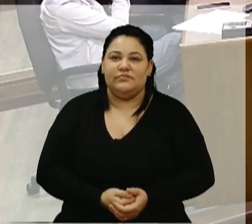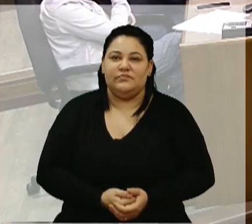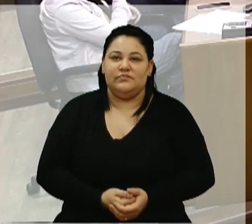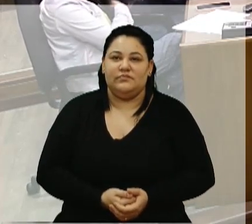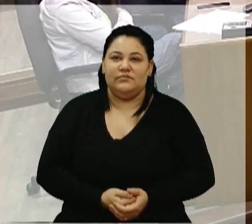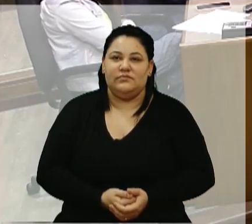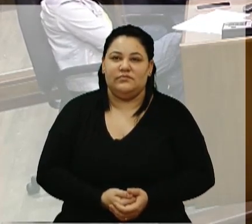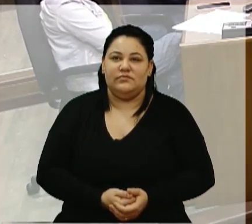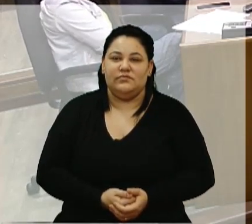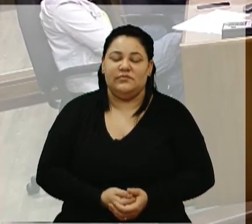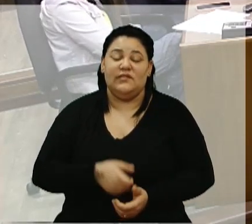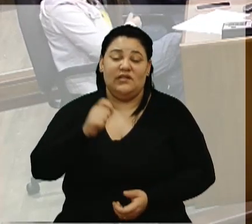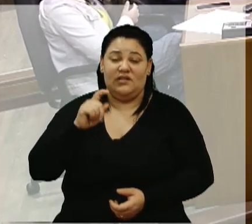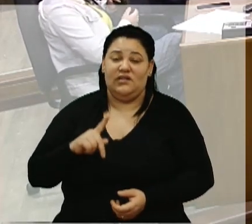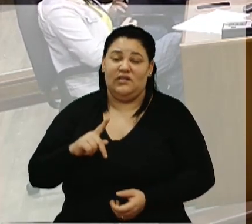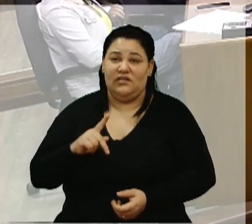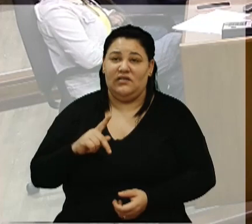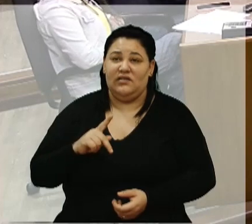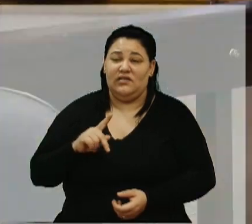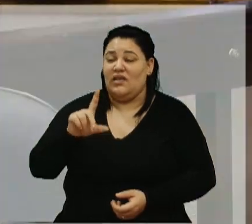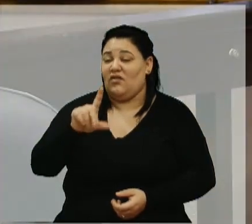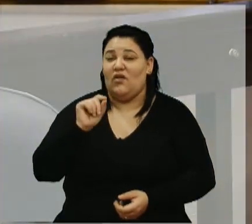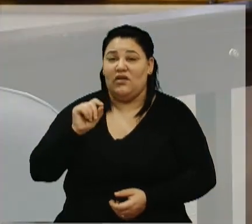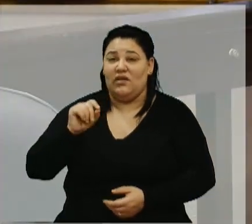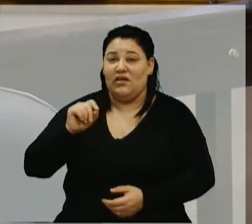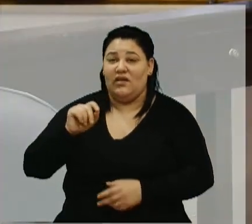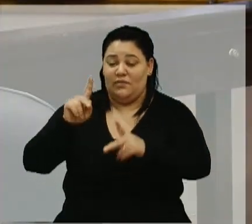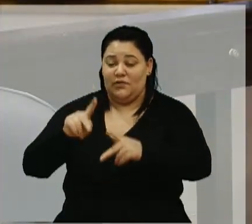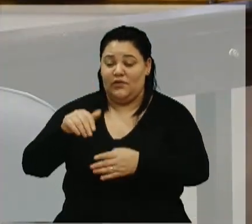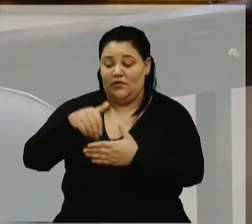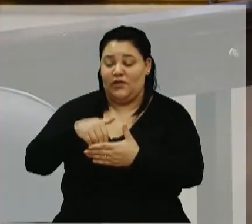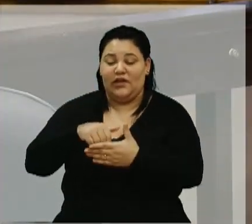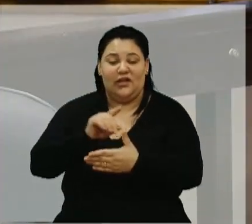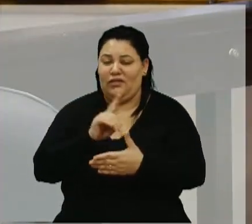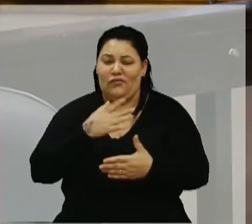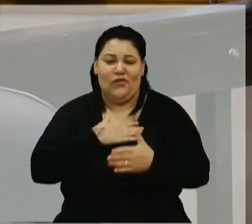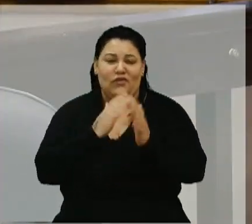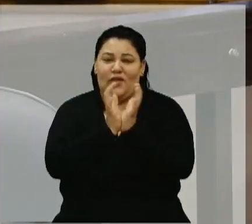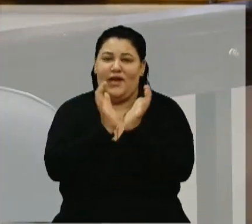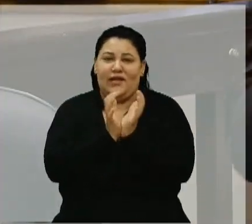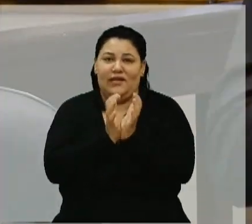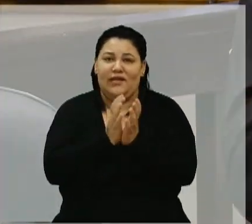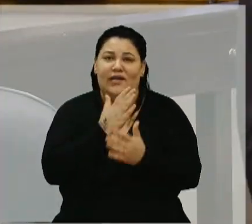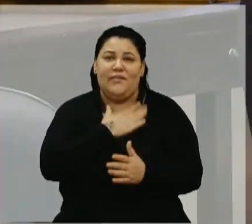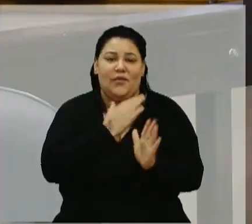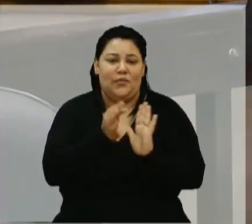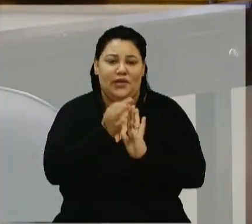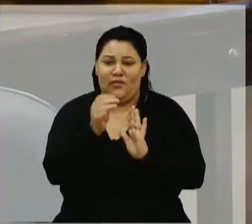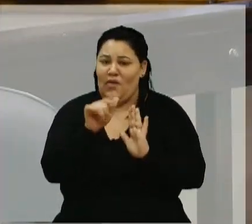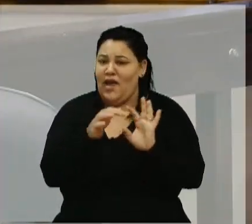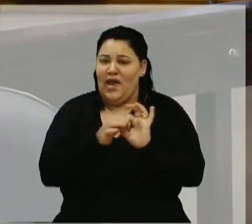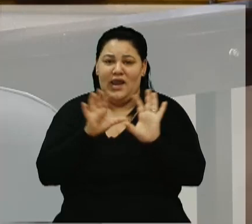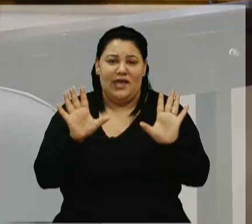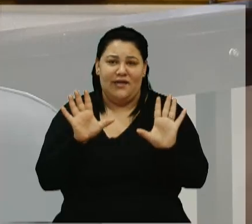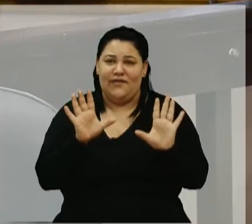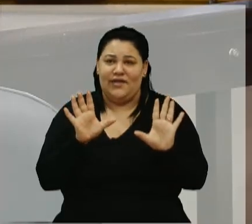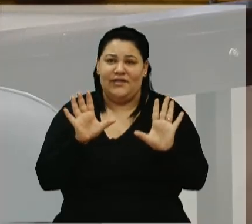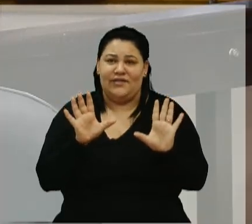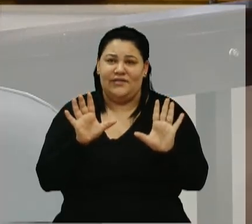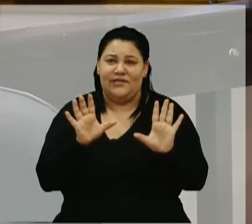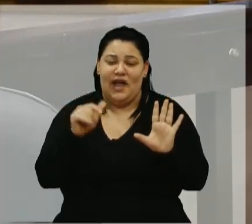é o eleitor que me colocou aqui dentro, e não meus colegas. A minha opinião ela é livre. Aqui eu dizia ao Renato, no lugar